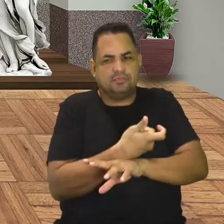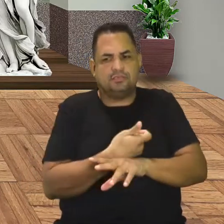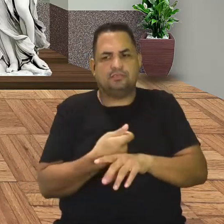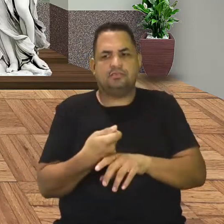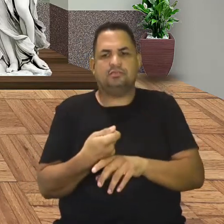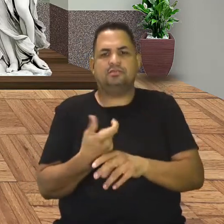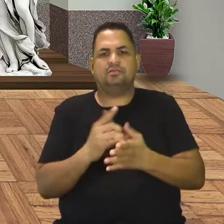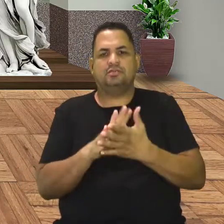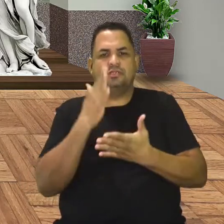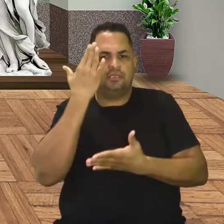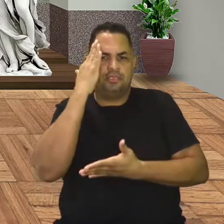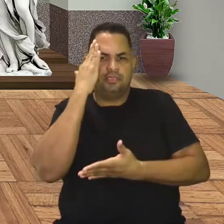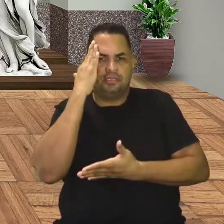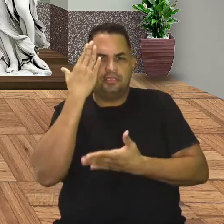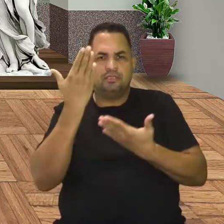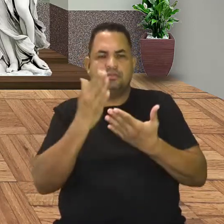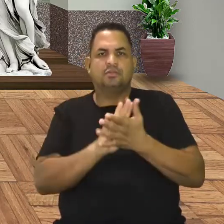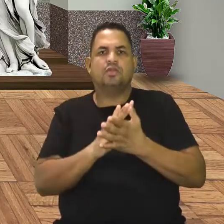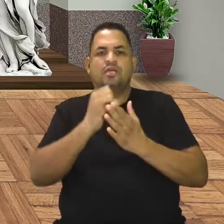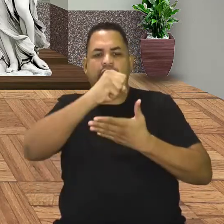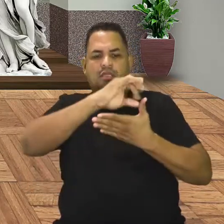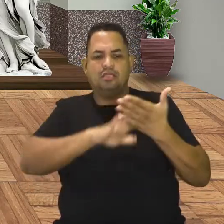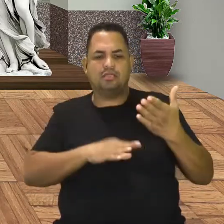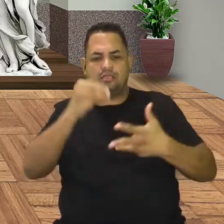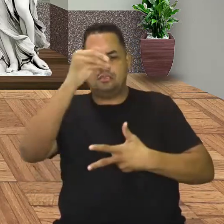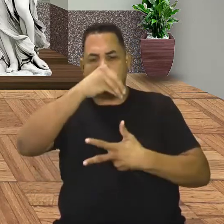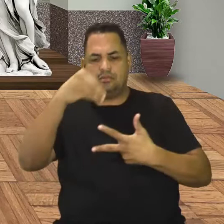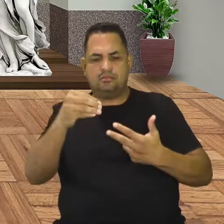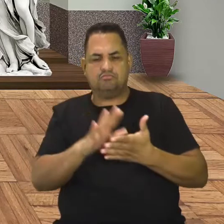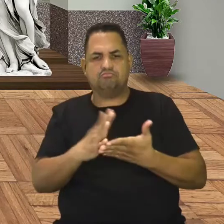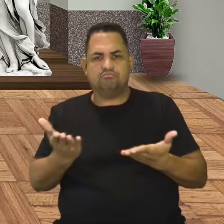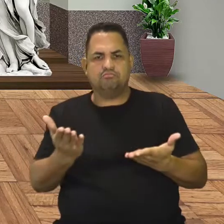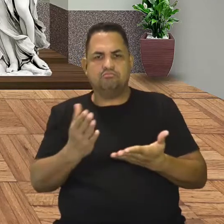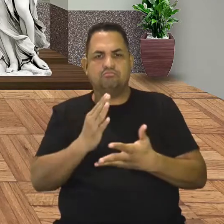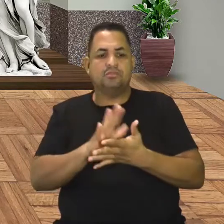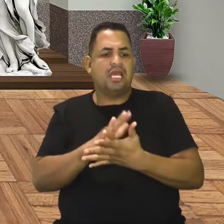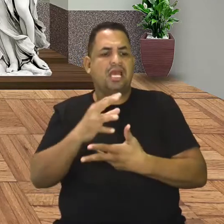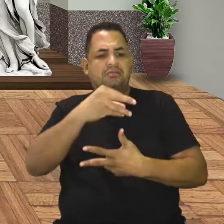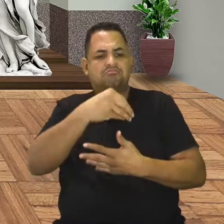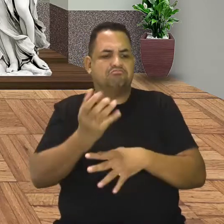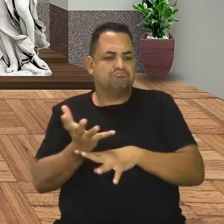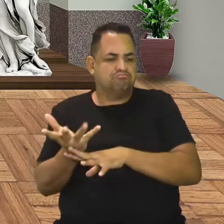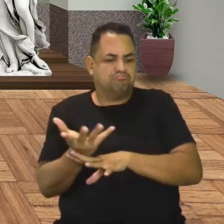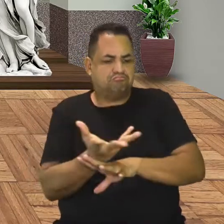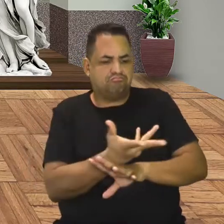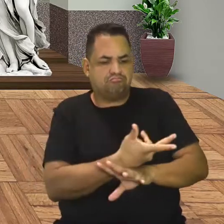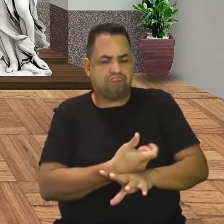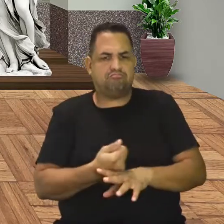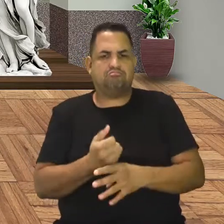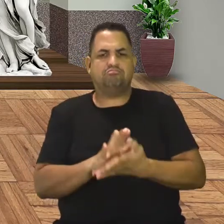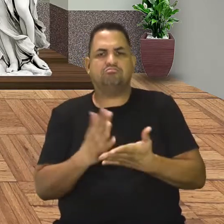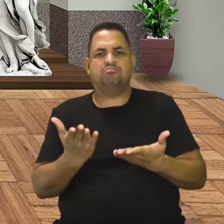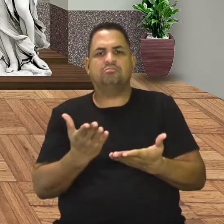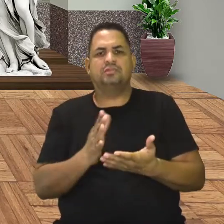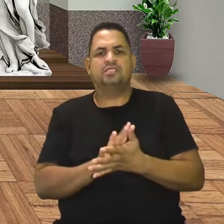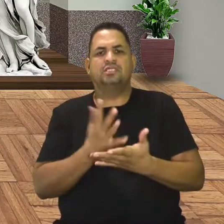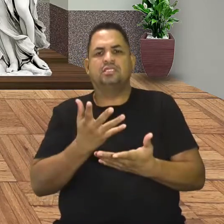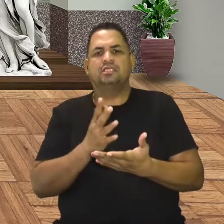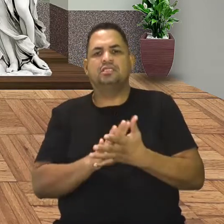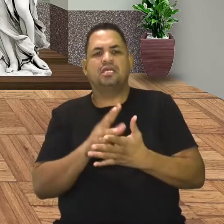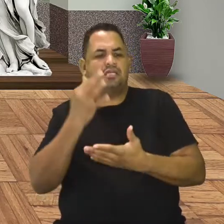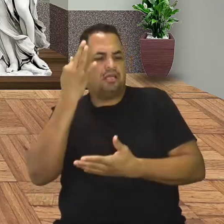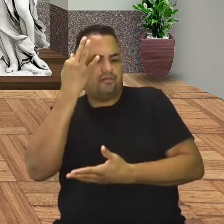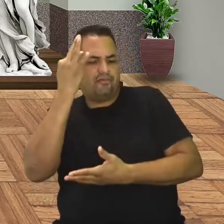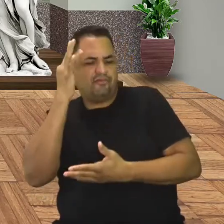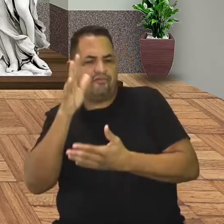para vocês entenderem, até porque as questões do Enem são questões que ela vem interdisciplinar, elas buscam questão da filosofia, entram